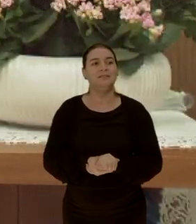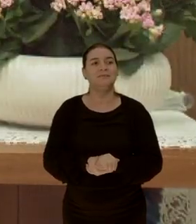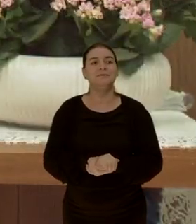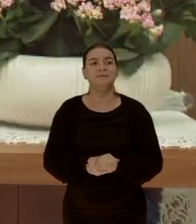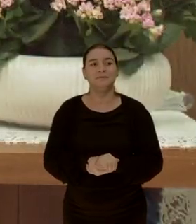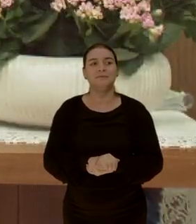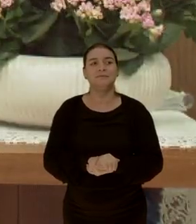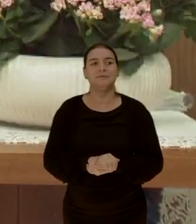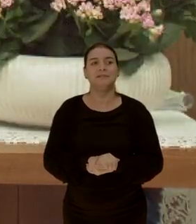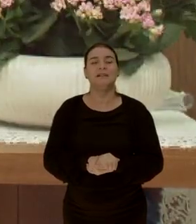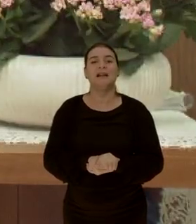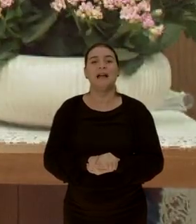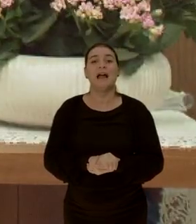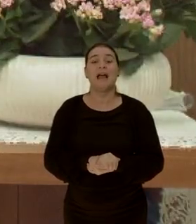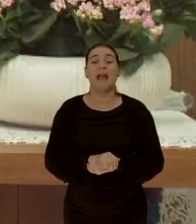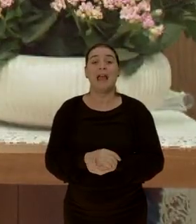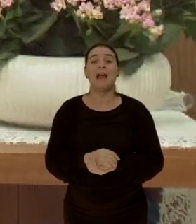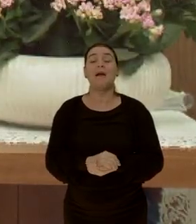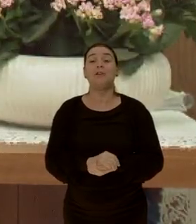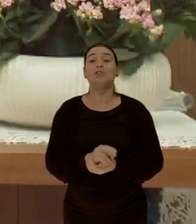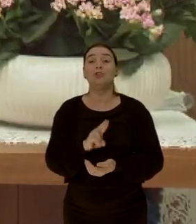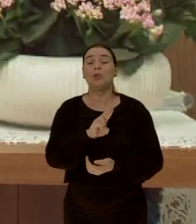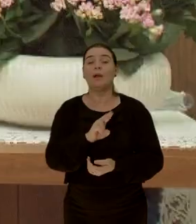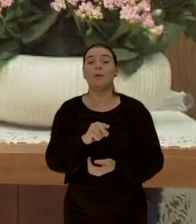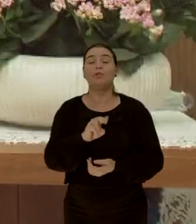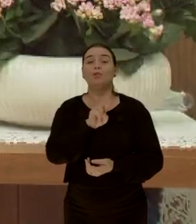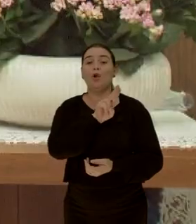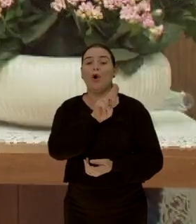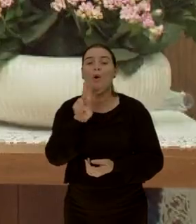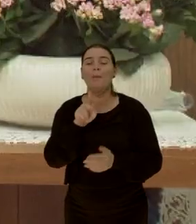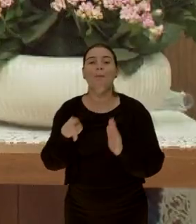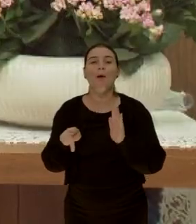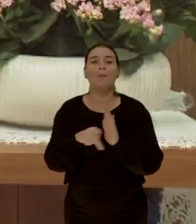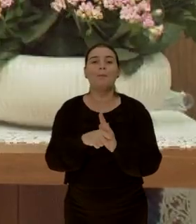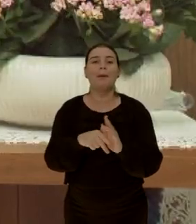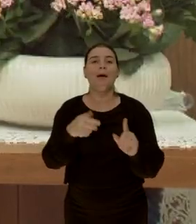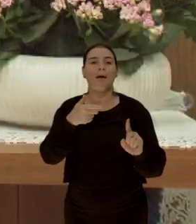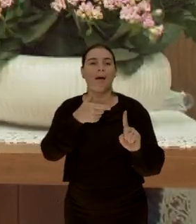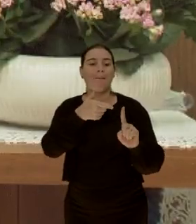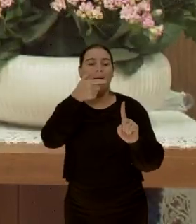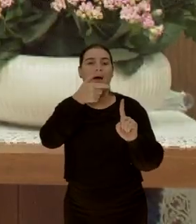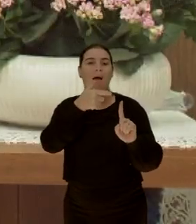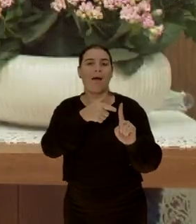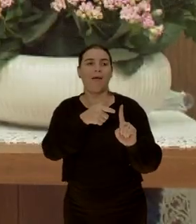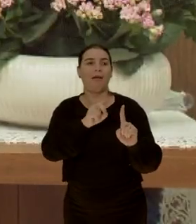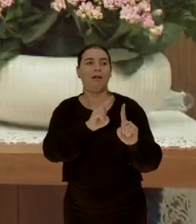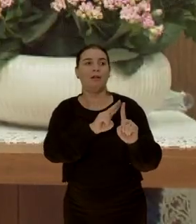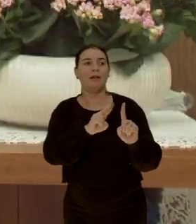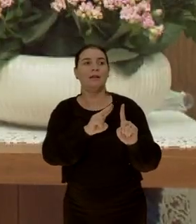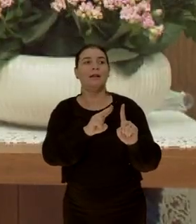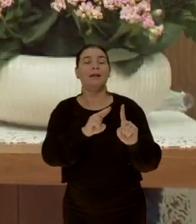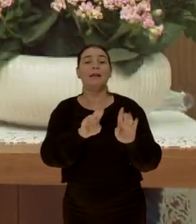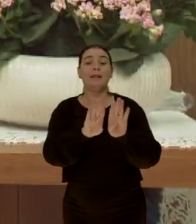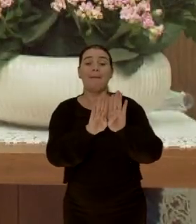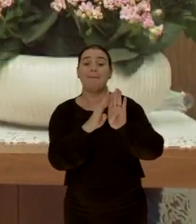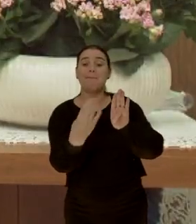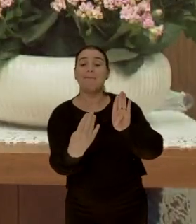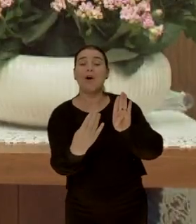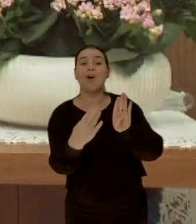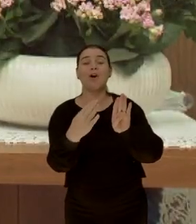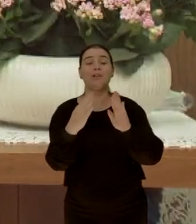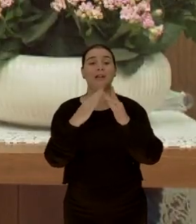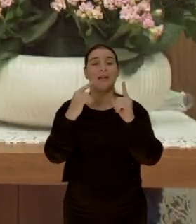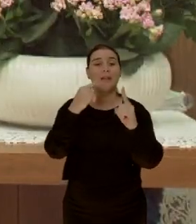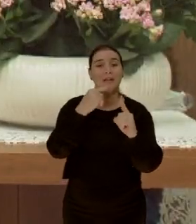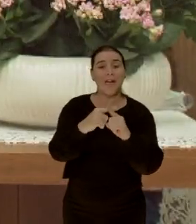nomeado para morrer, para ser assassinado, 7 vezes. E na porta da igreja, na porta da minha